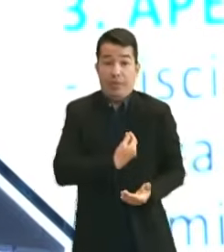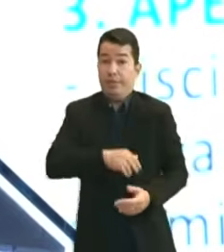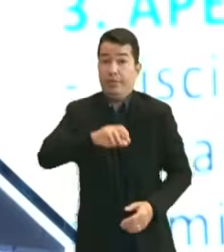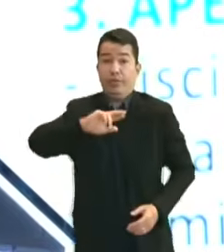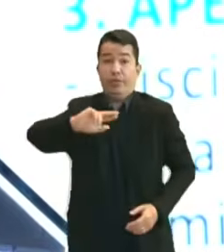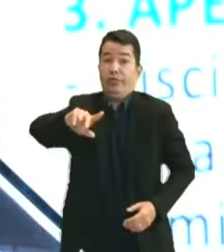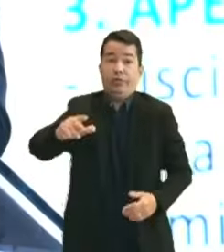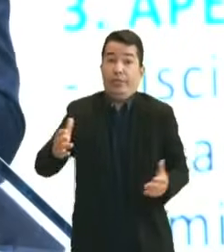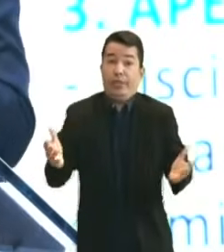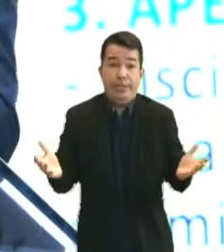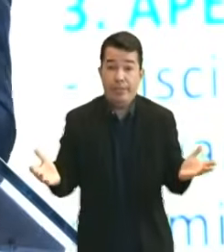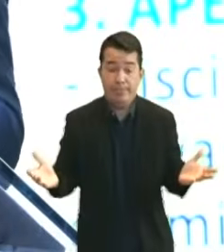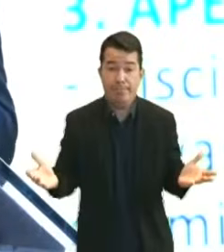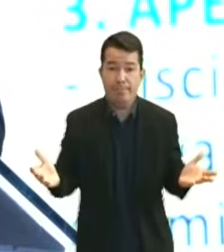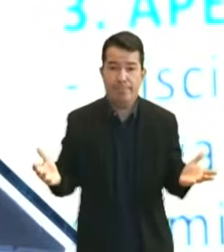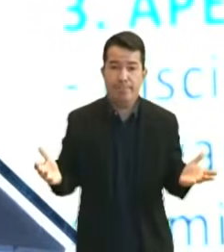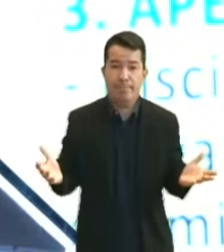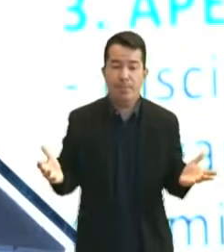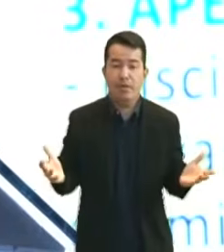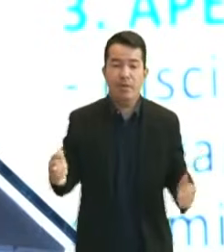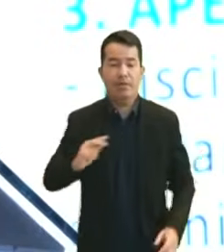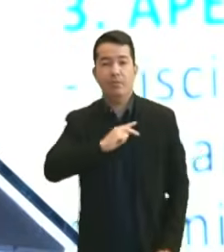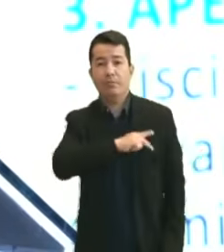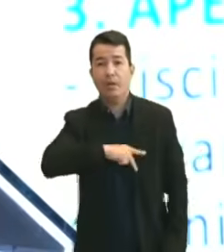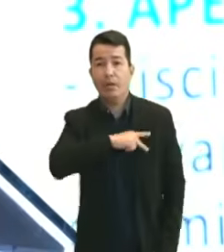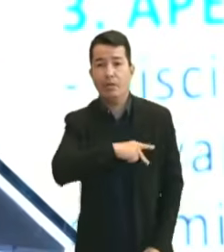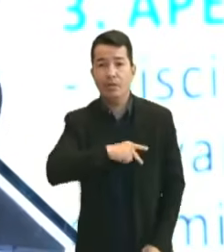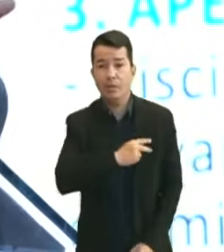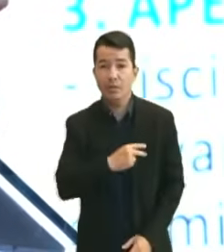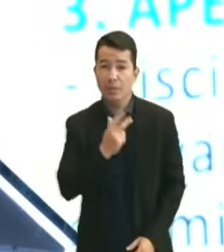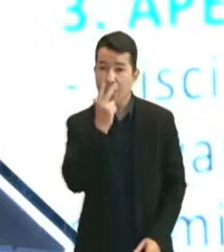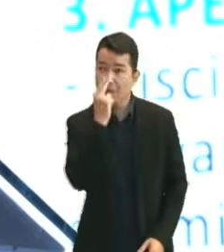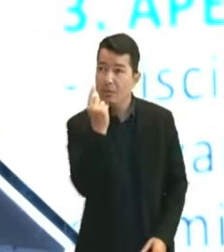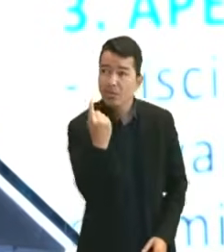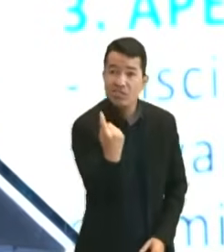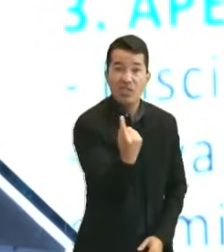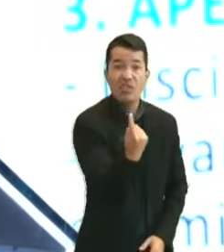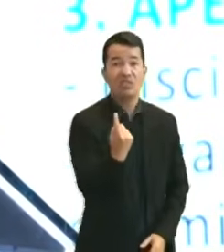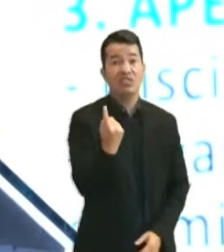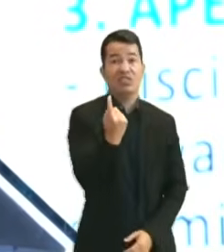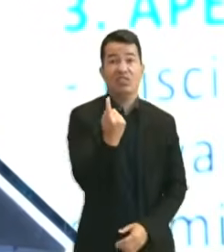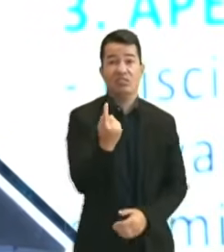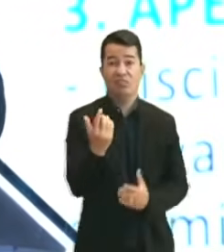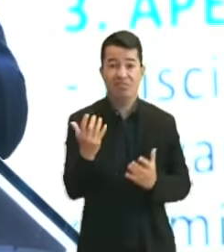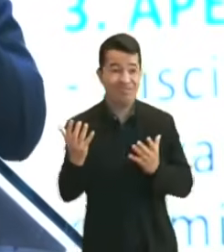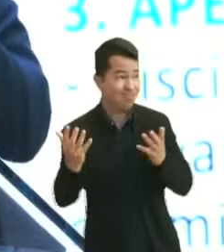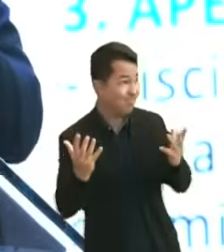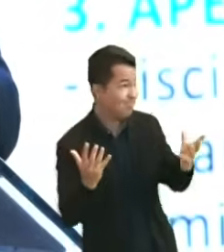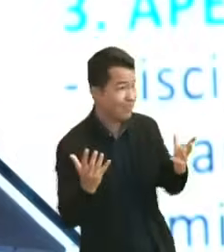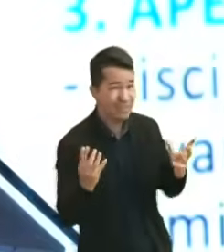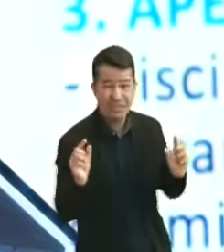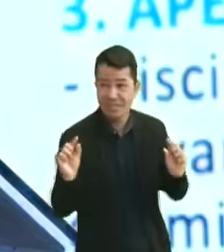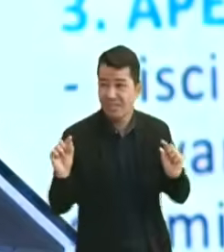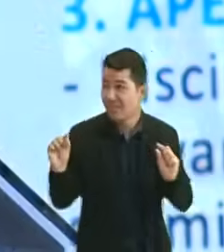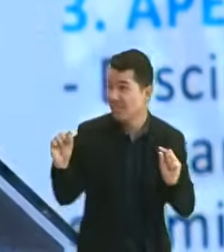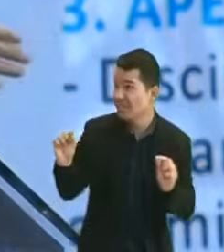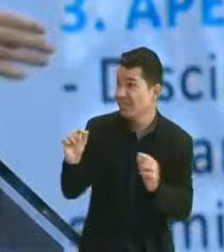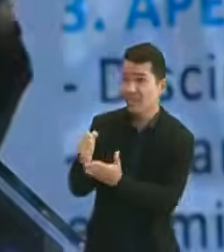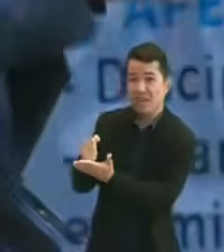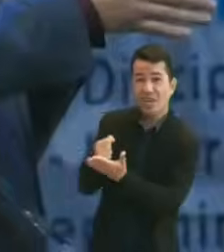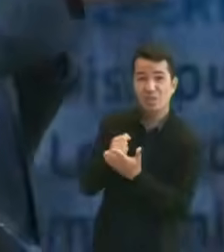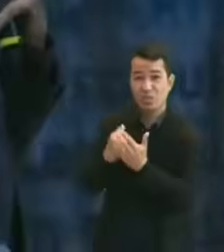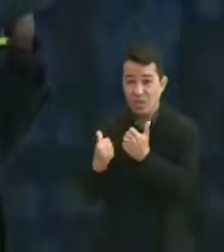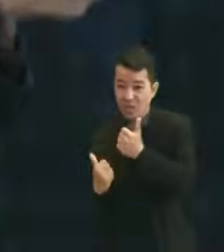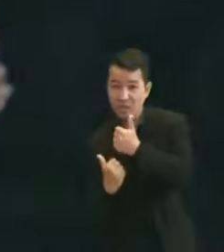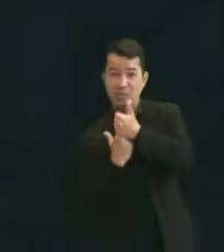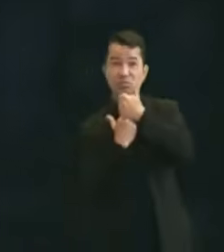volta agora precisando de um ombro amigo. Ele volta agora precisando de alguém que o acolhesse. Uma mão estendida. E quem que